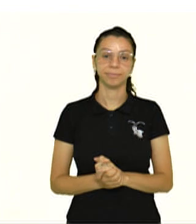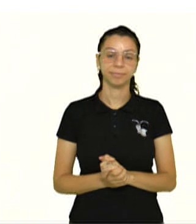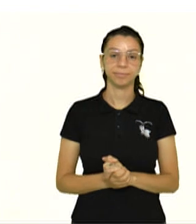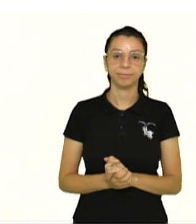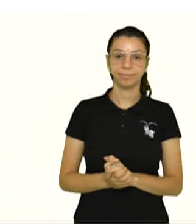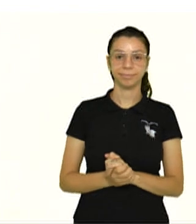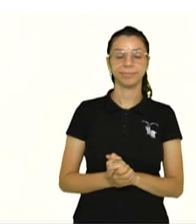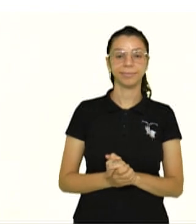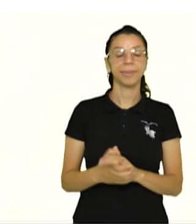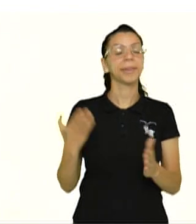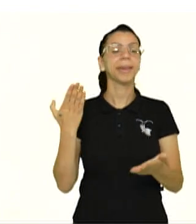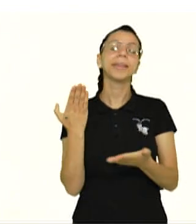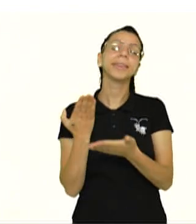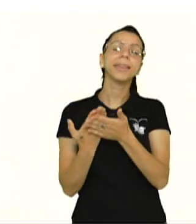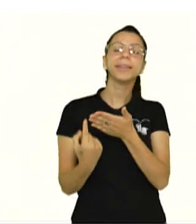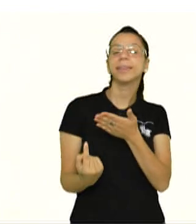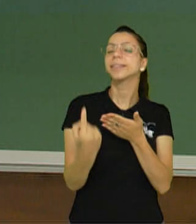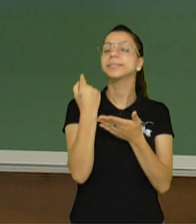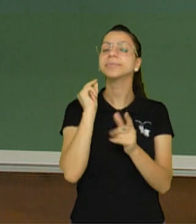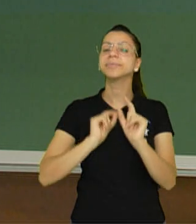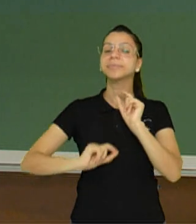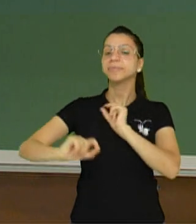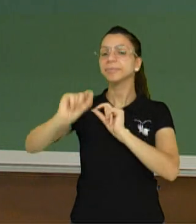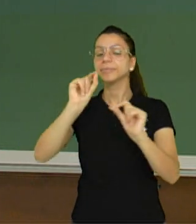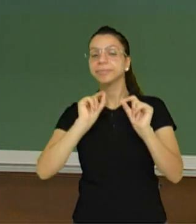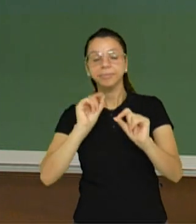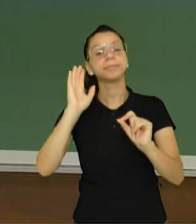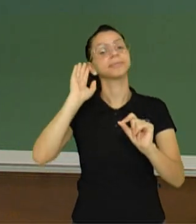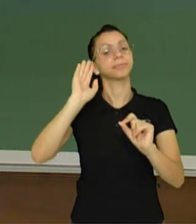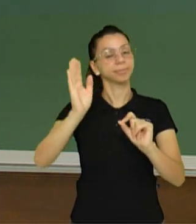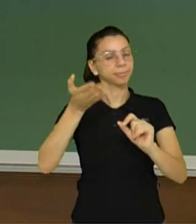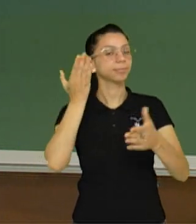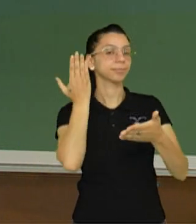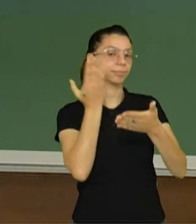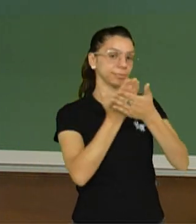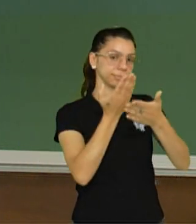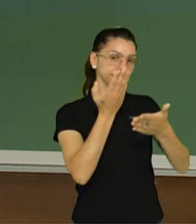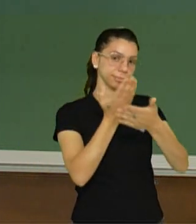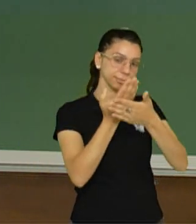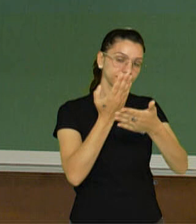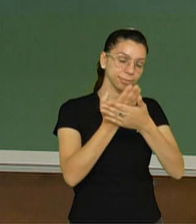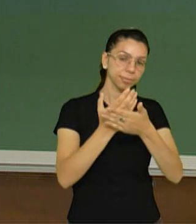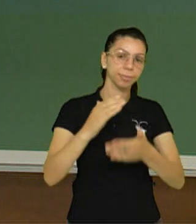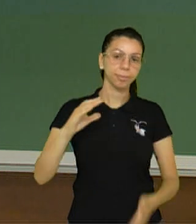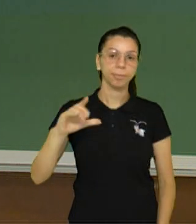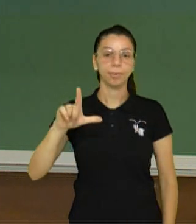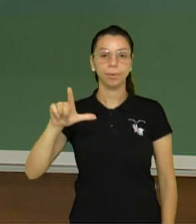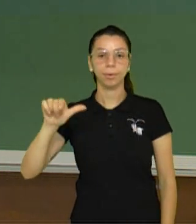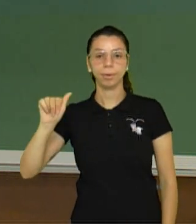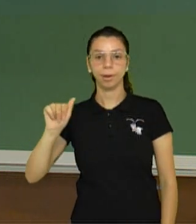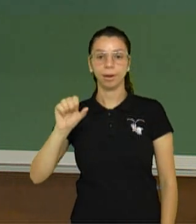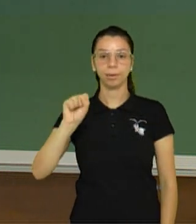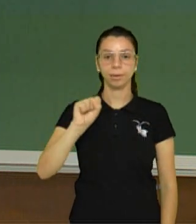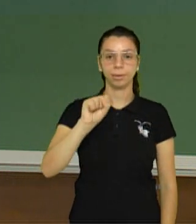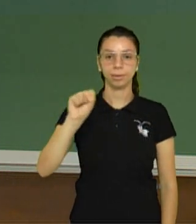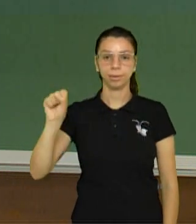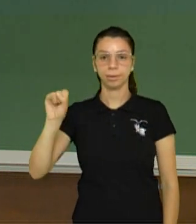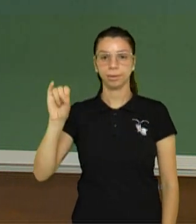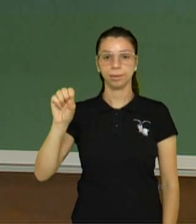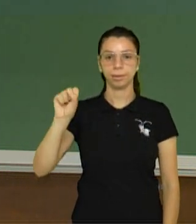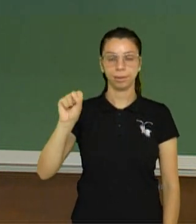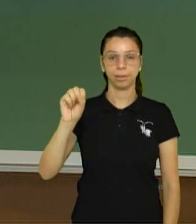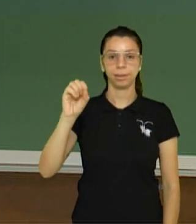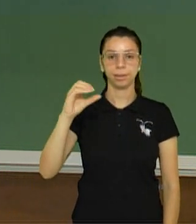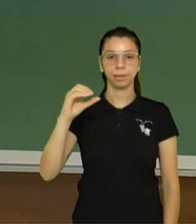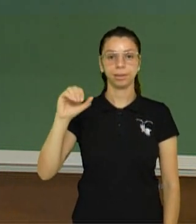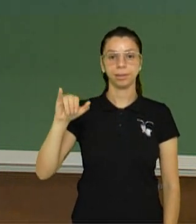E nas aulas anteriores, nós já fizemos um estudo sobre o classicismo. Então, se você não acompanhou isso,